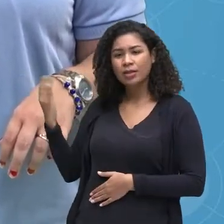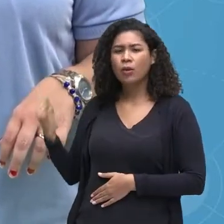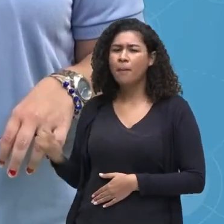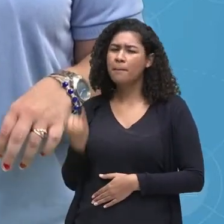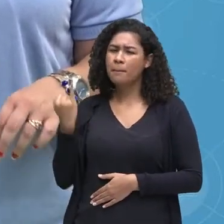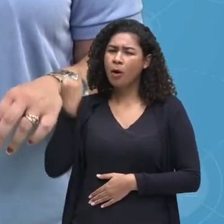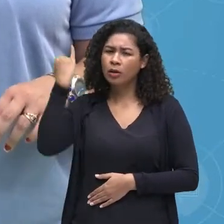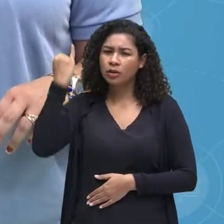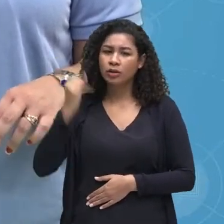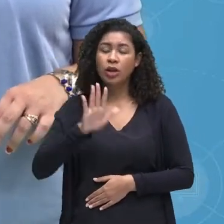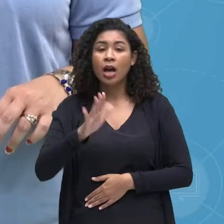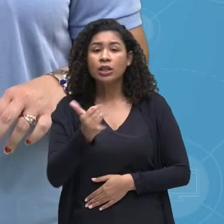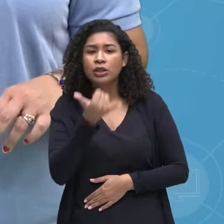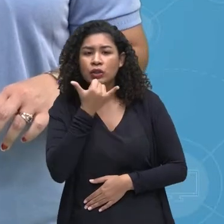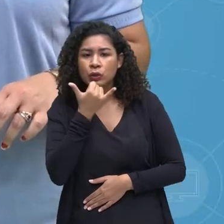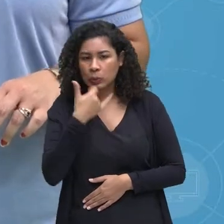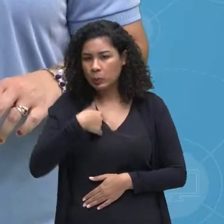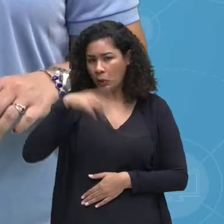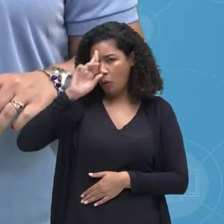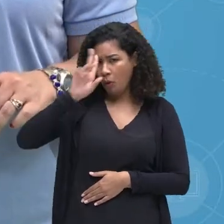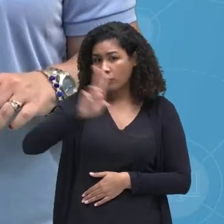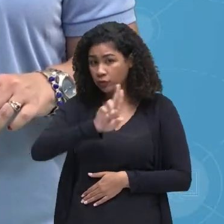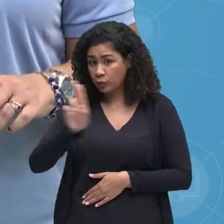gente, é repensar, reduzir,